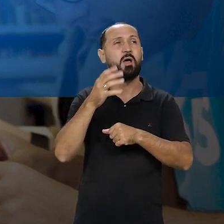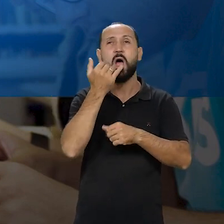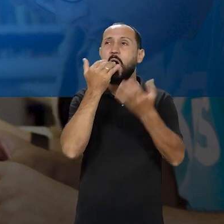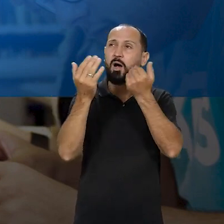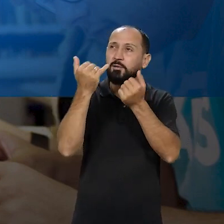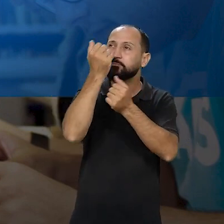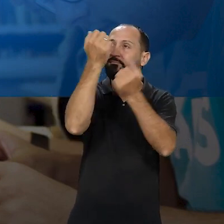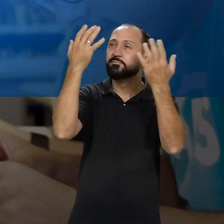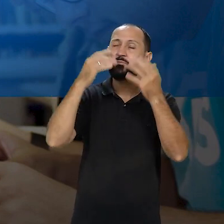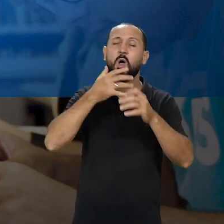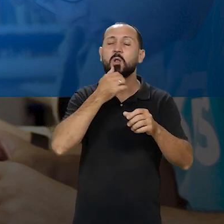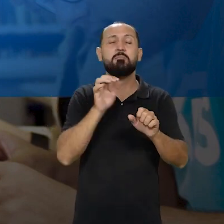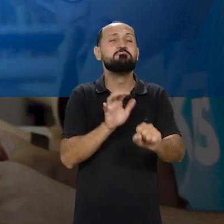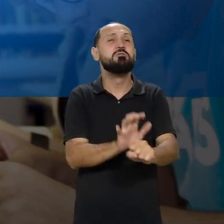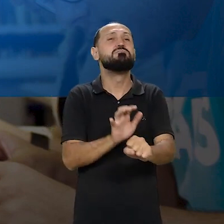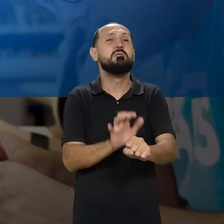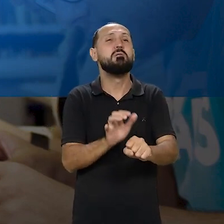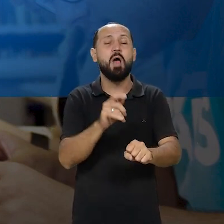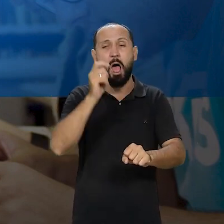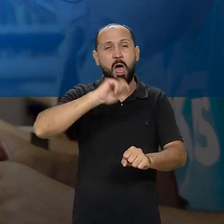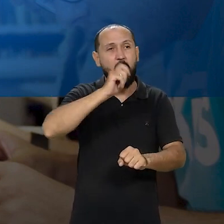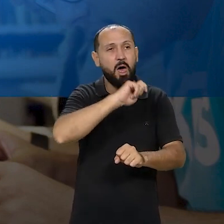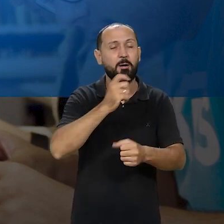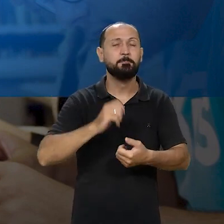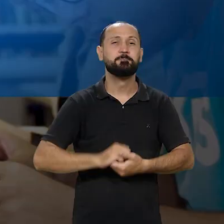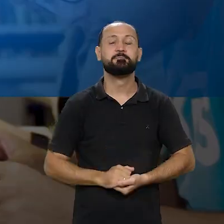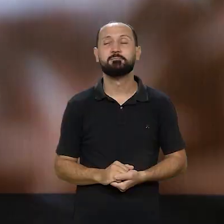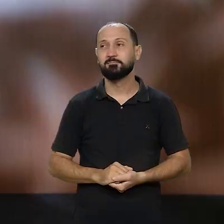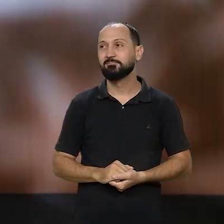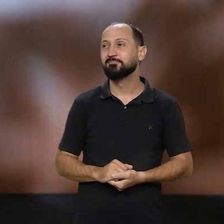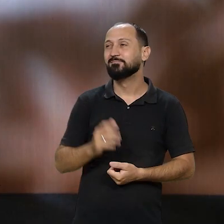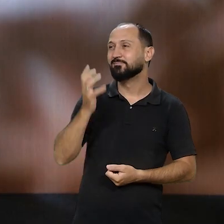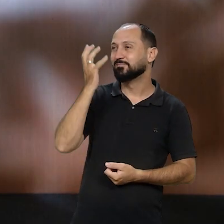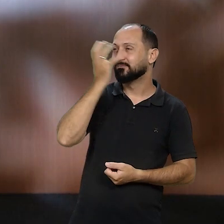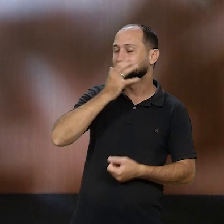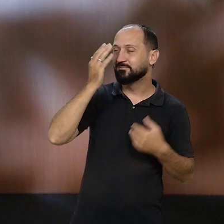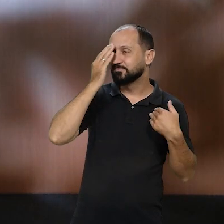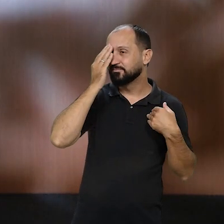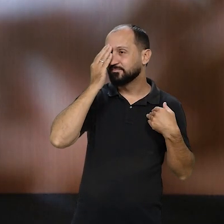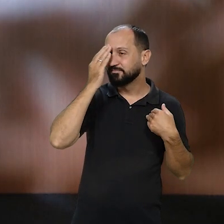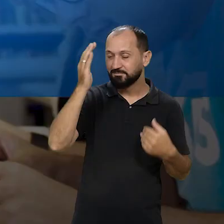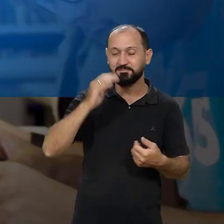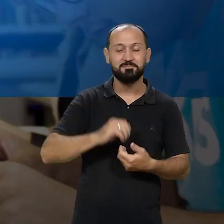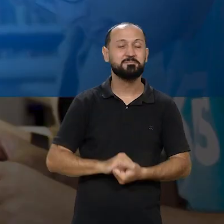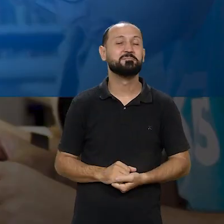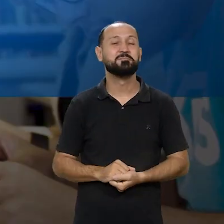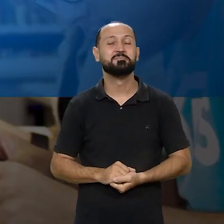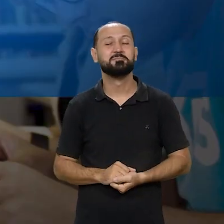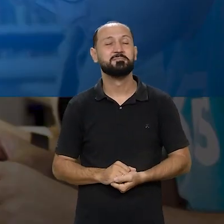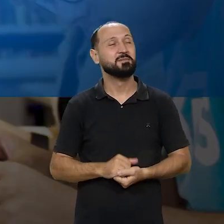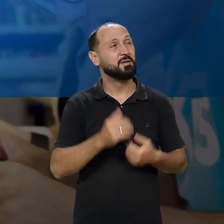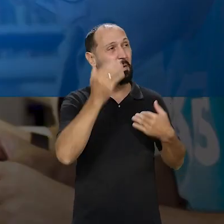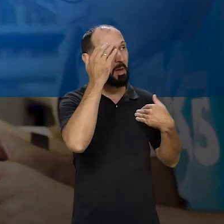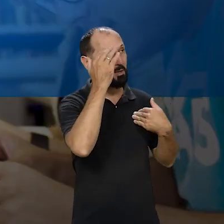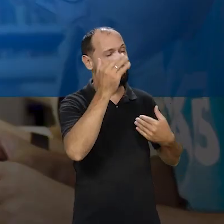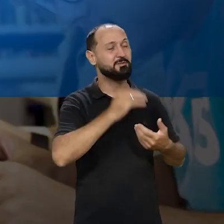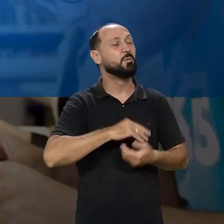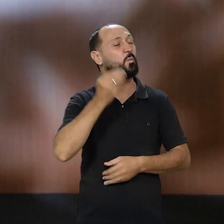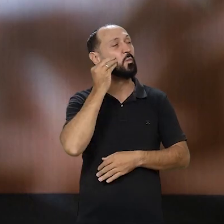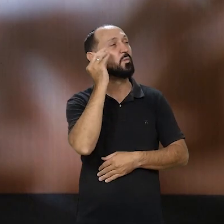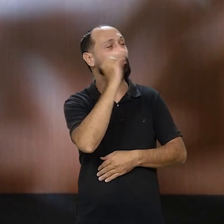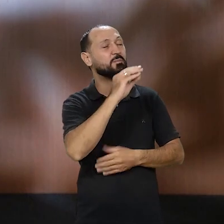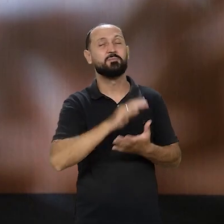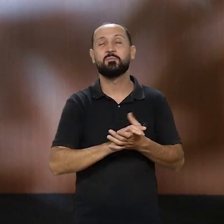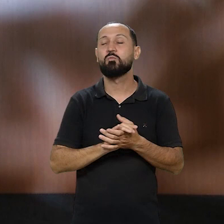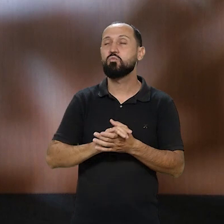do picolézeiro buzinando na rua. Muito lindo. Obrigado, Sloane. Eu que agradeço. Beijo.